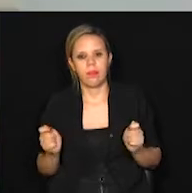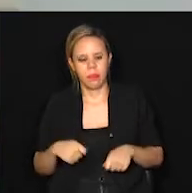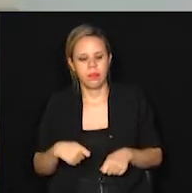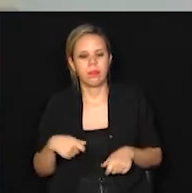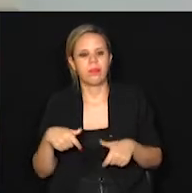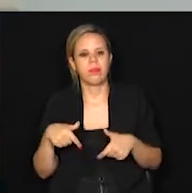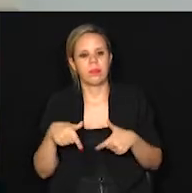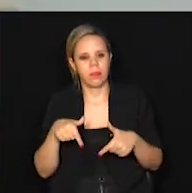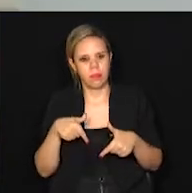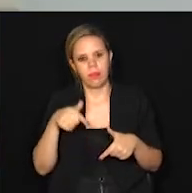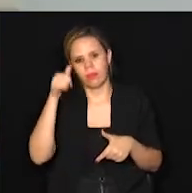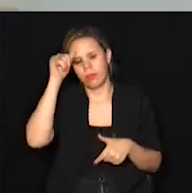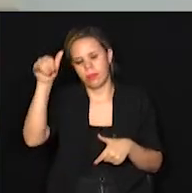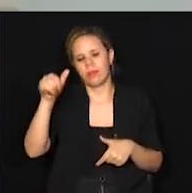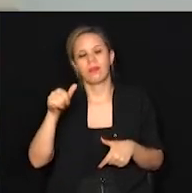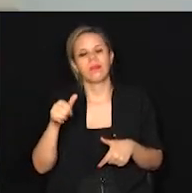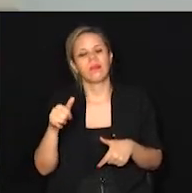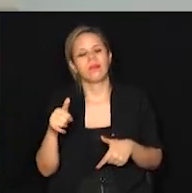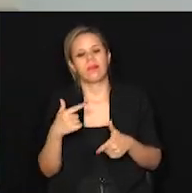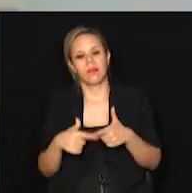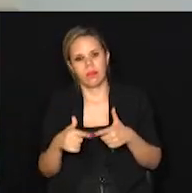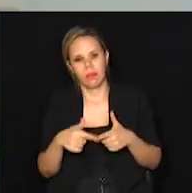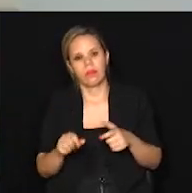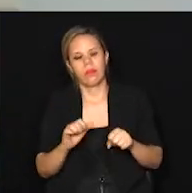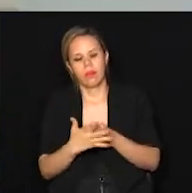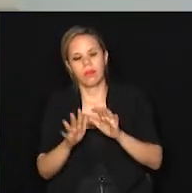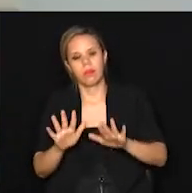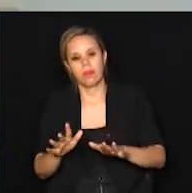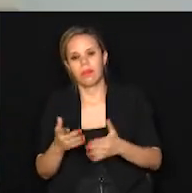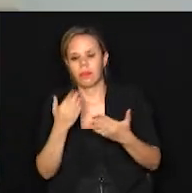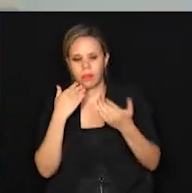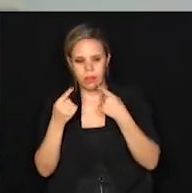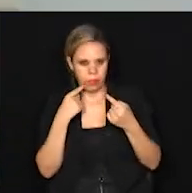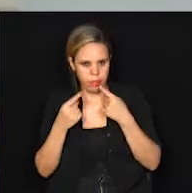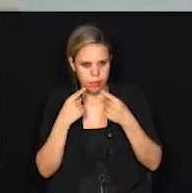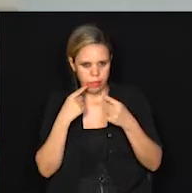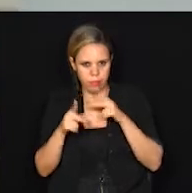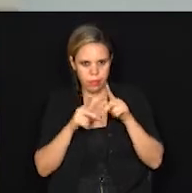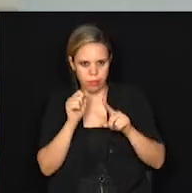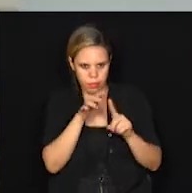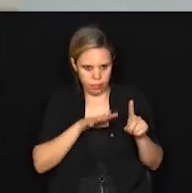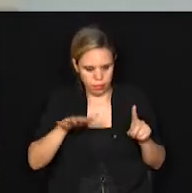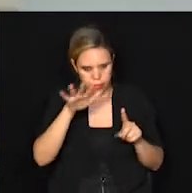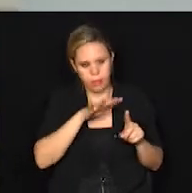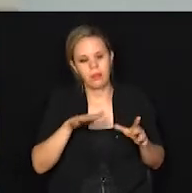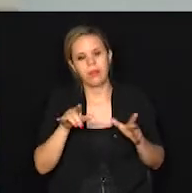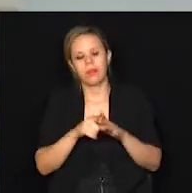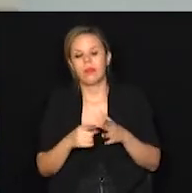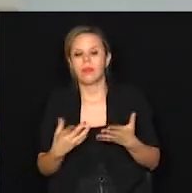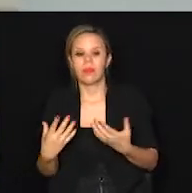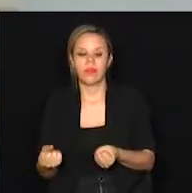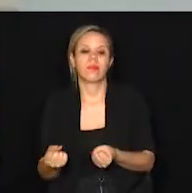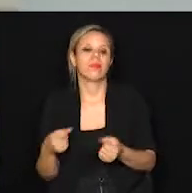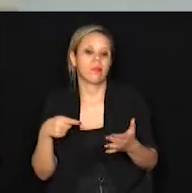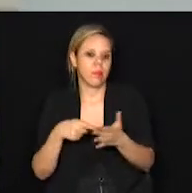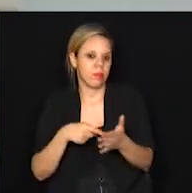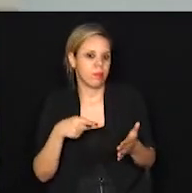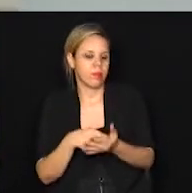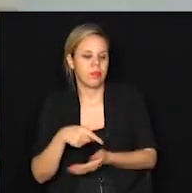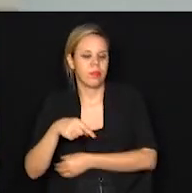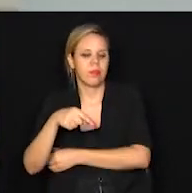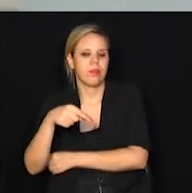para atuar, fazendo esse diálogo aí com a sociedade e se antecipar ao recebimento de denúncias. E para a